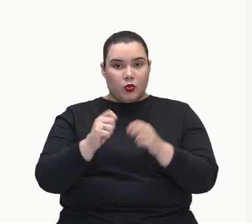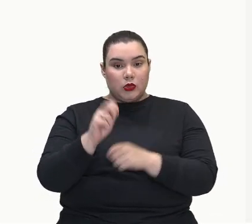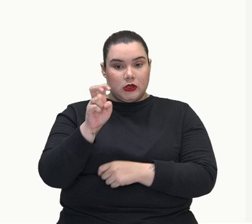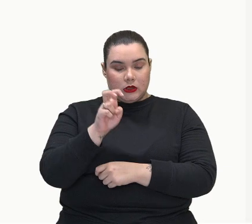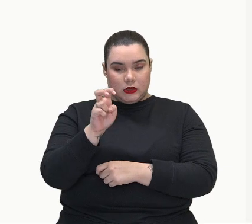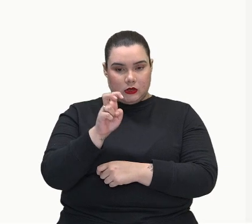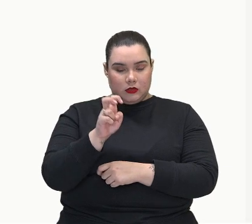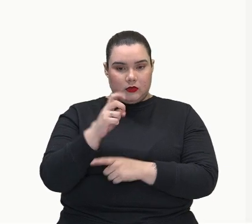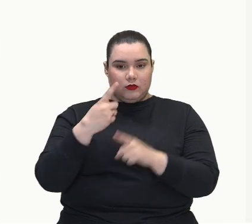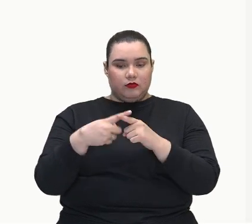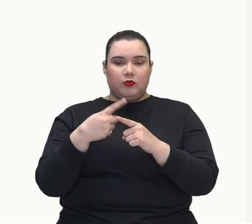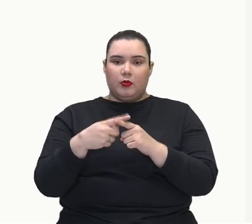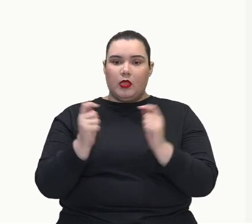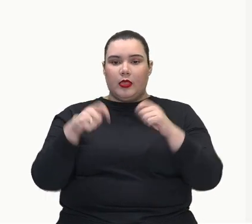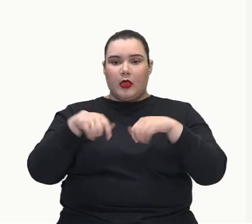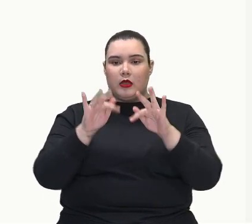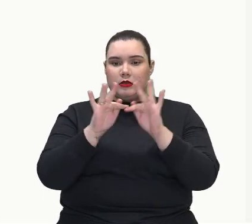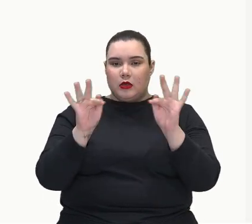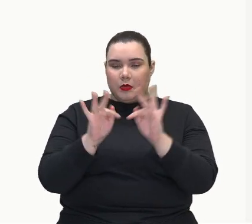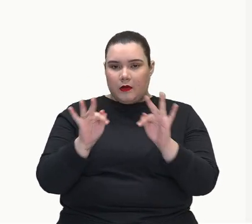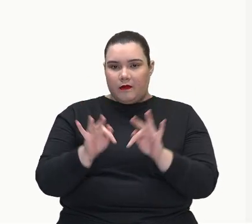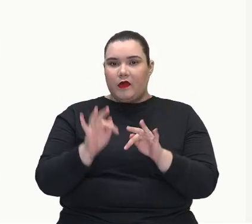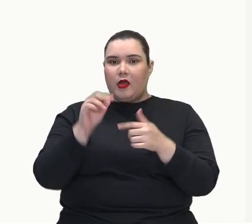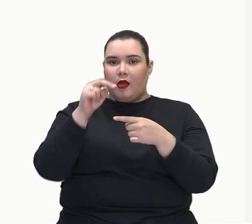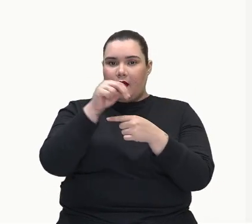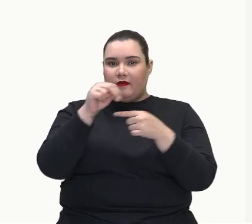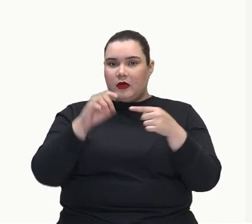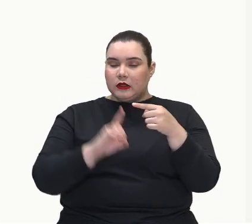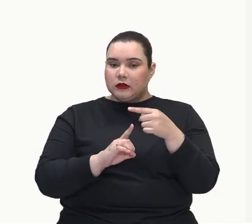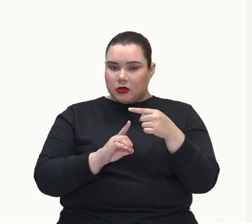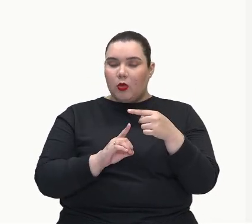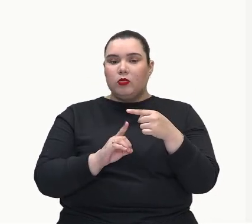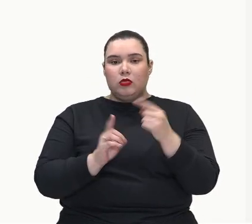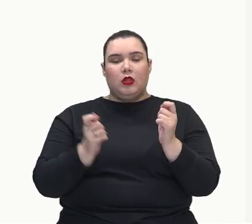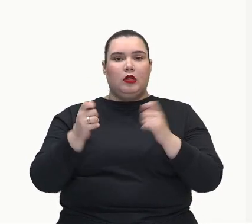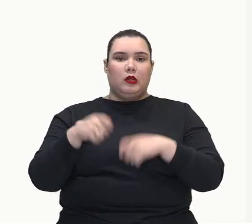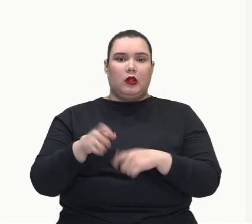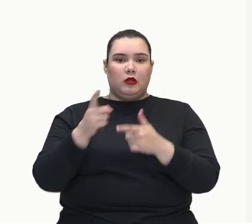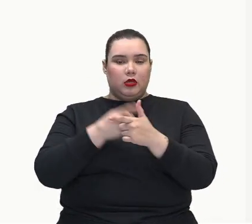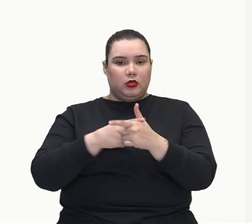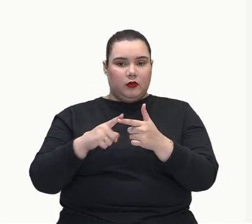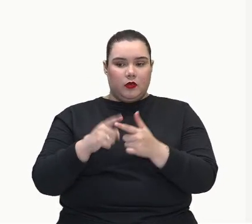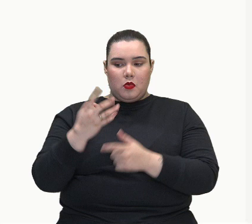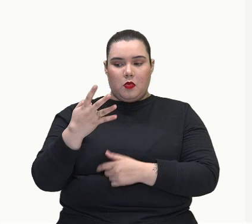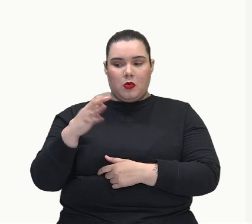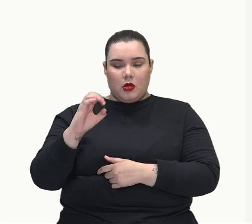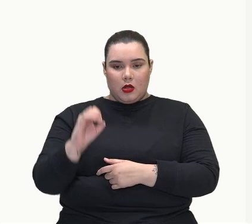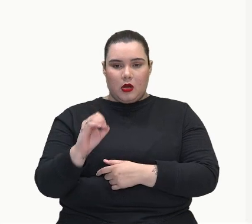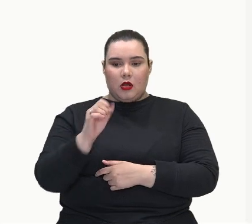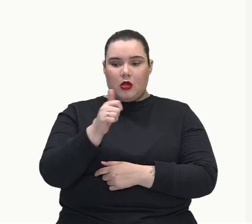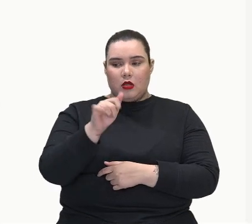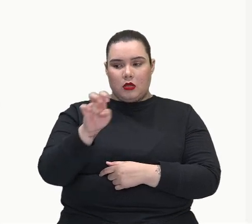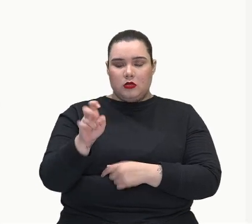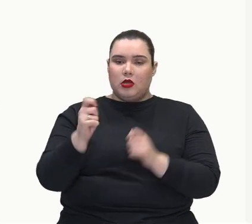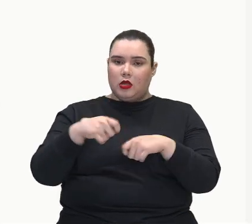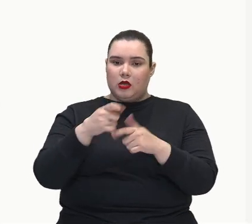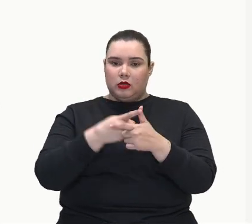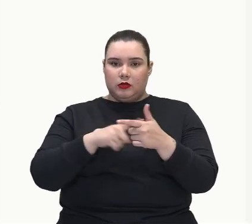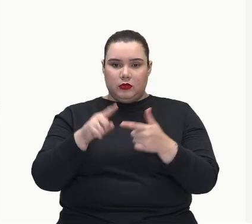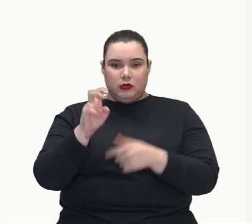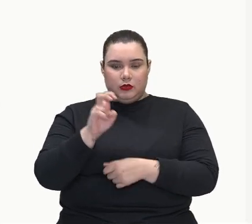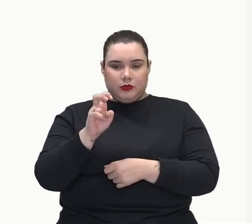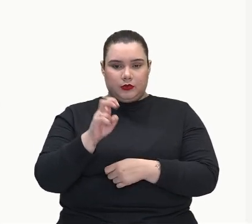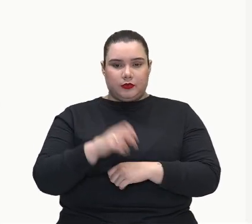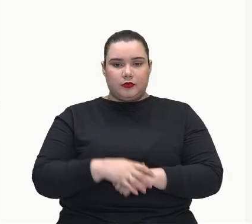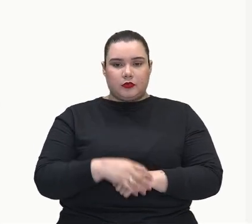quê? Para a gente simplificar essa fração. A gente consegue dividir o 40 e o 15 por 5.